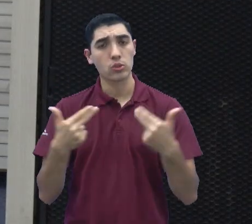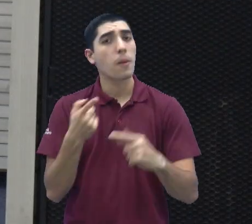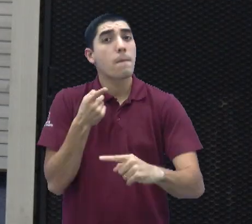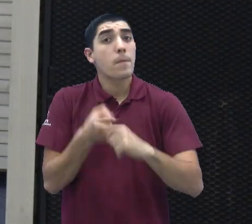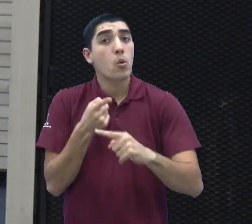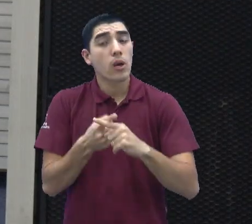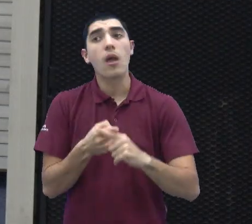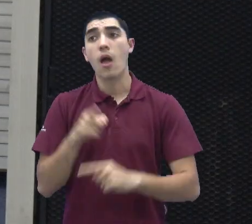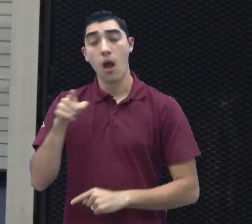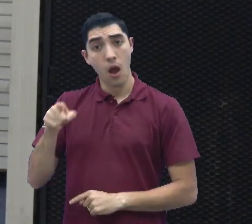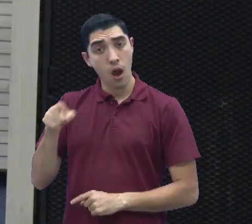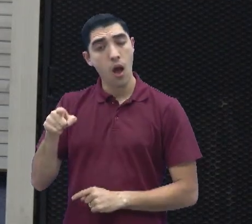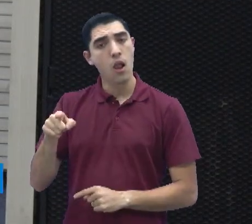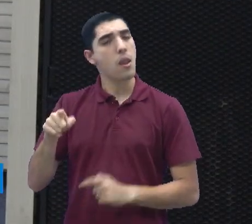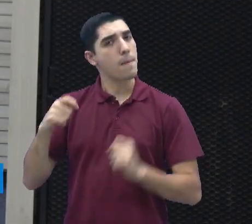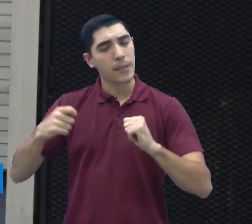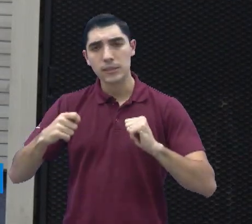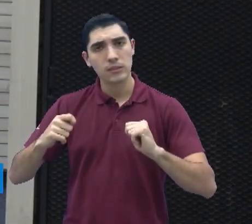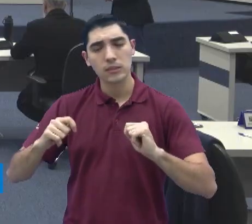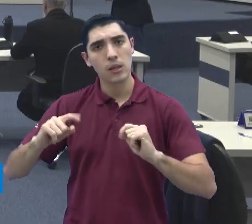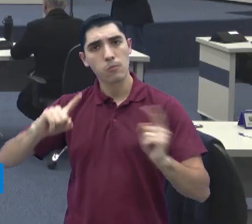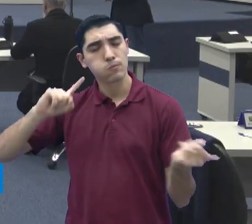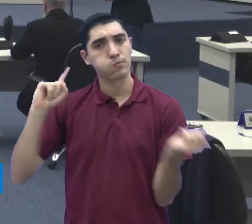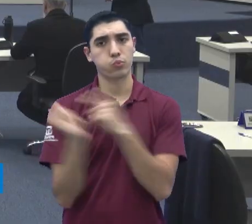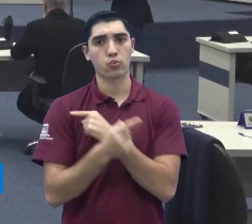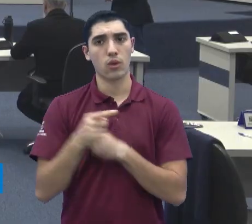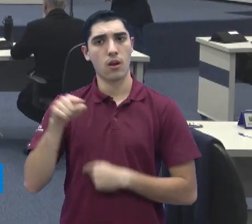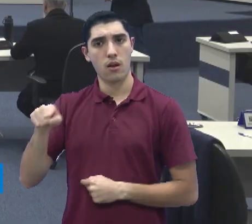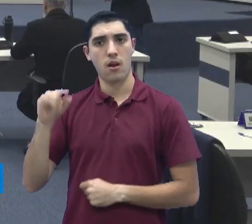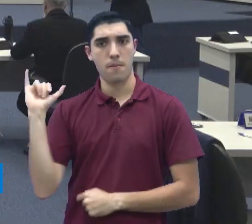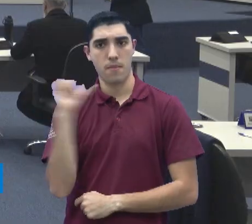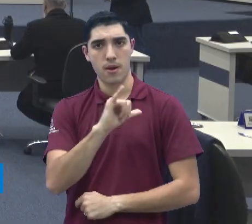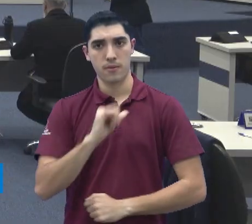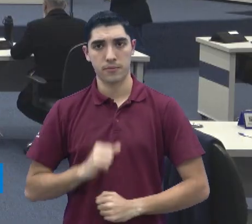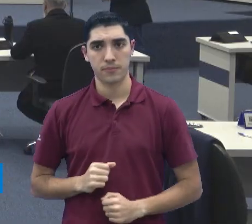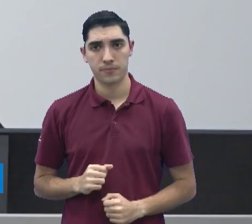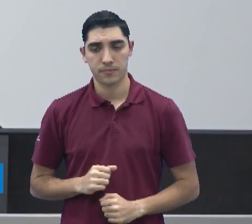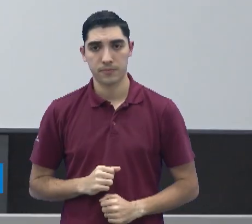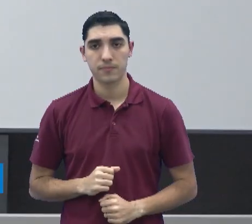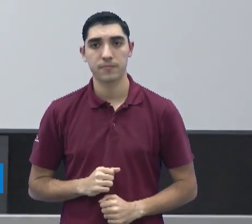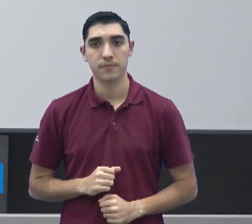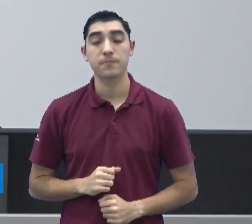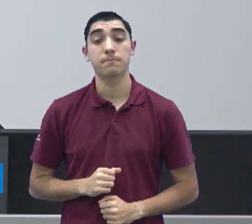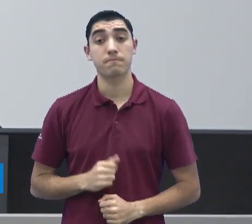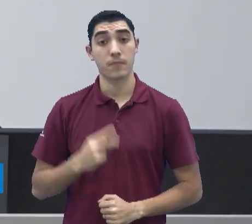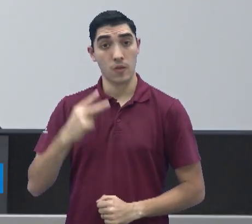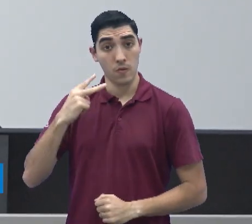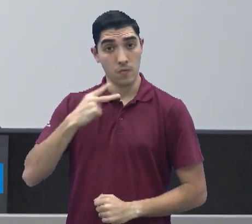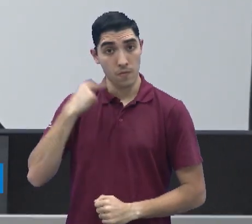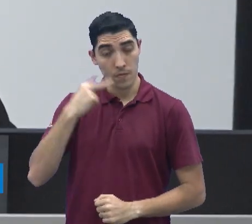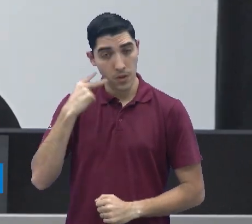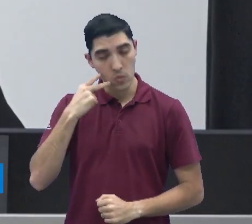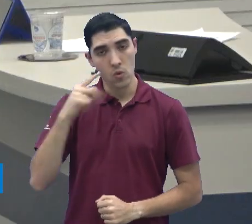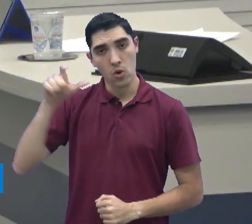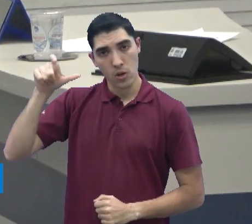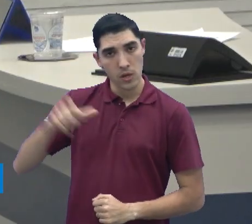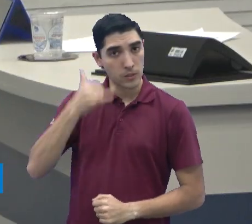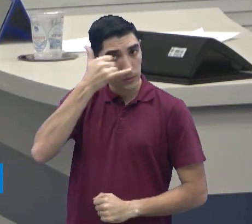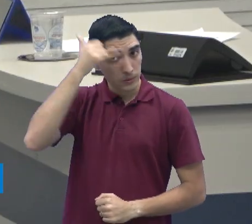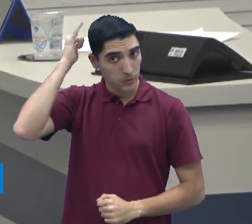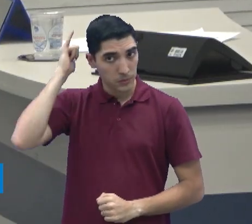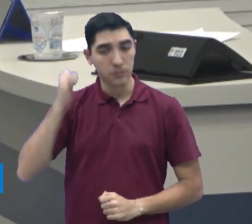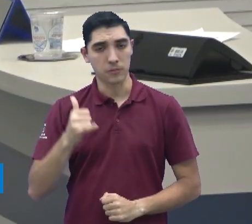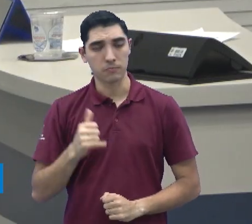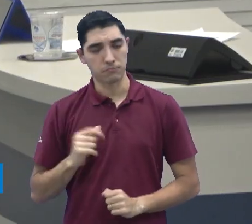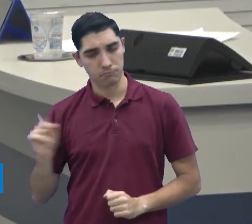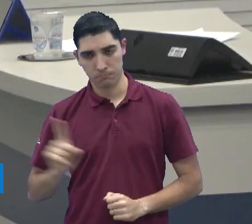essa arbitrariedade. Obrigada. Com a palavra, o vereador Sidney Campos. Boa tarde